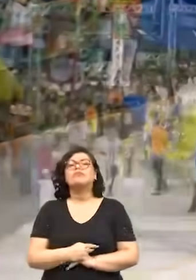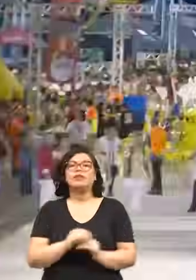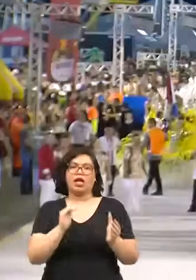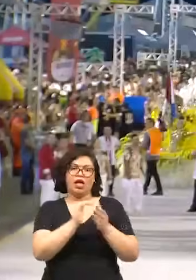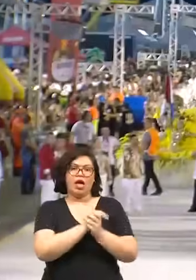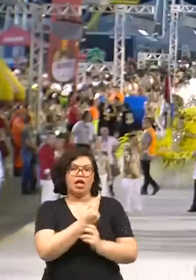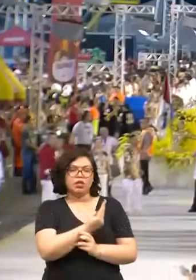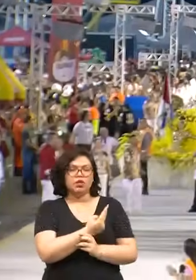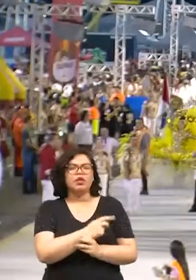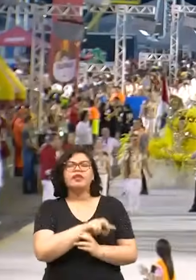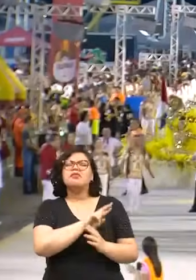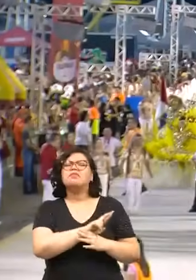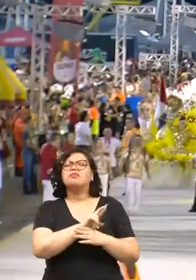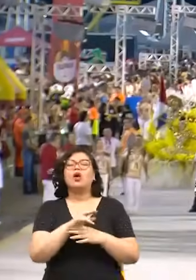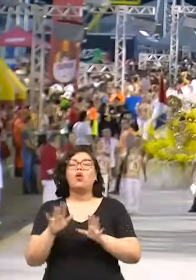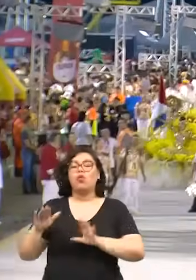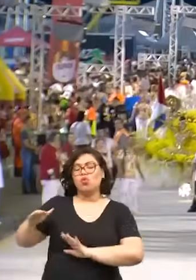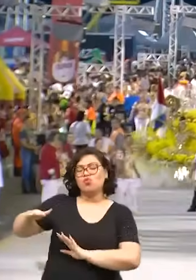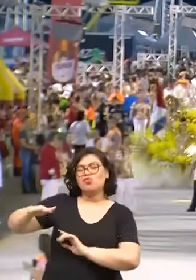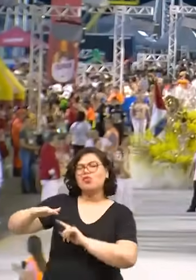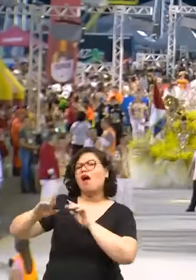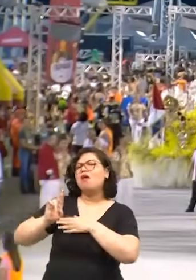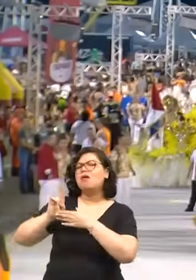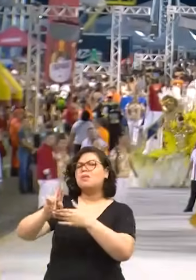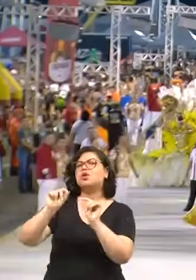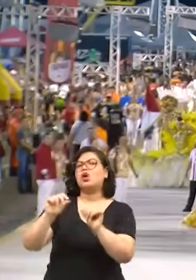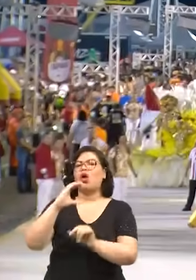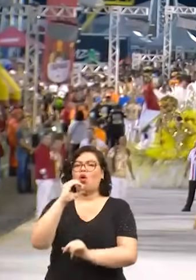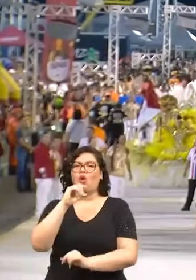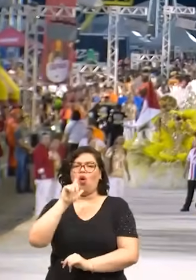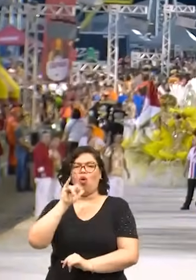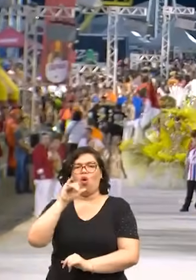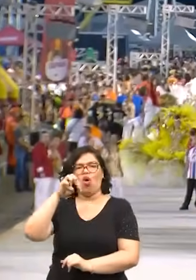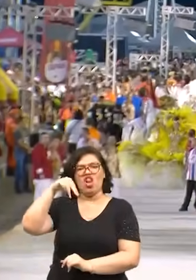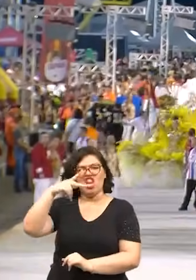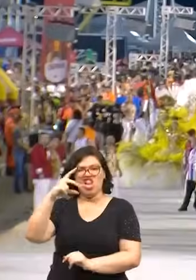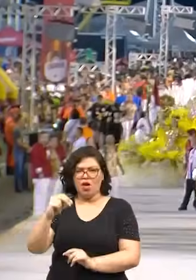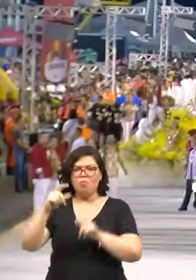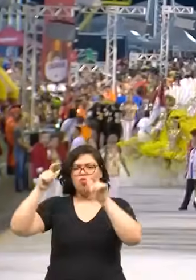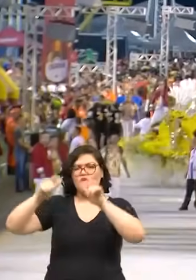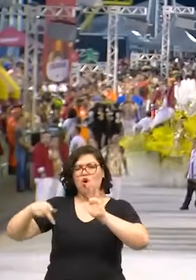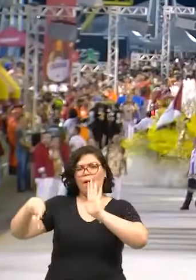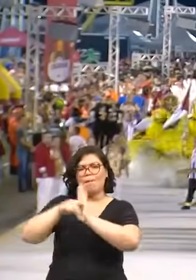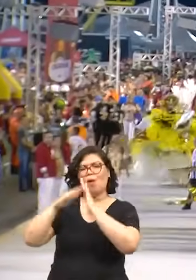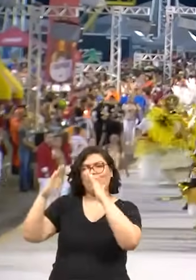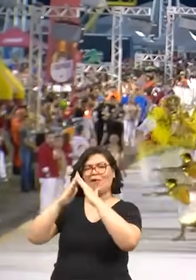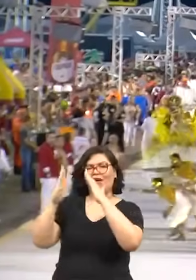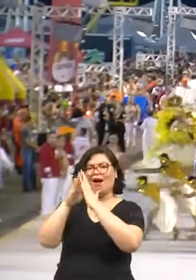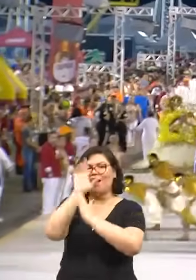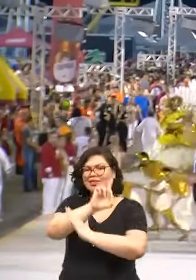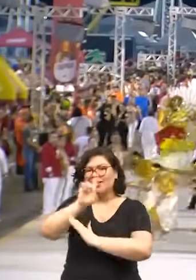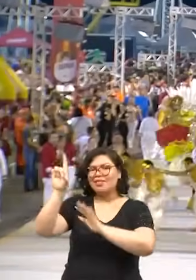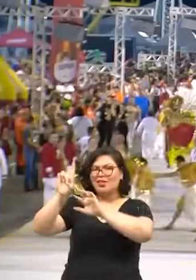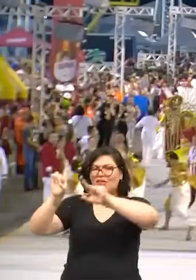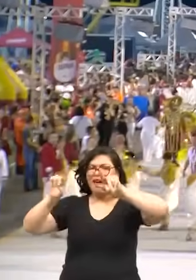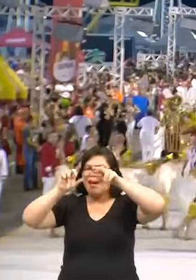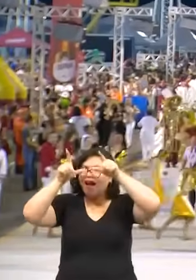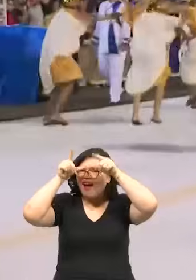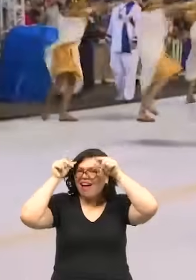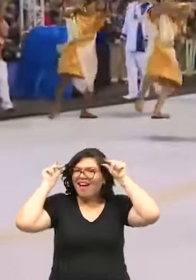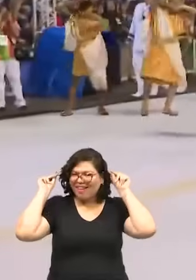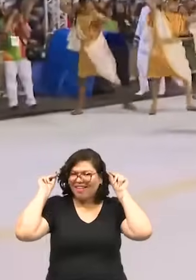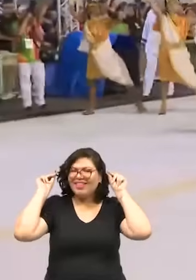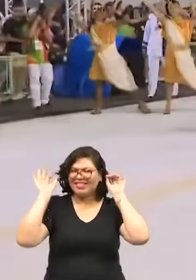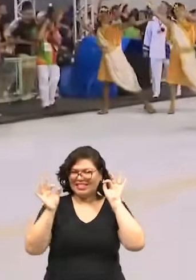esse primeiro carro representa o Olimpo, né? Onde era a casa dos deuses, né? Onde podemos ver ali no